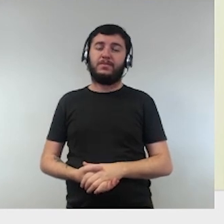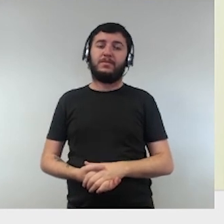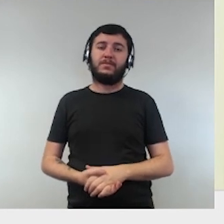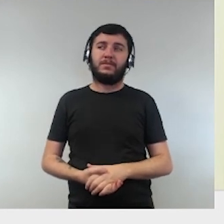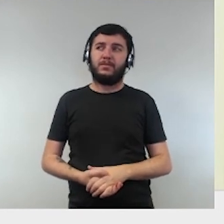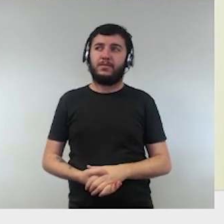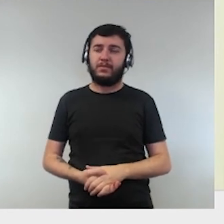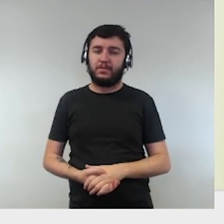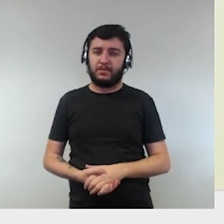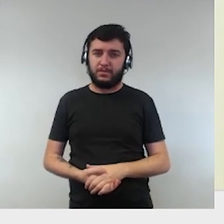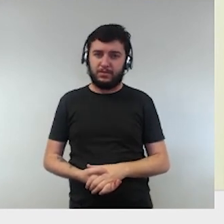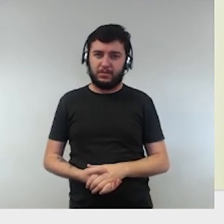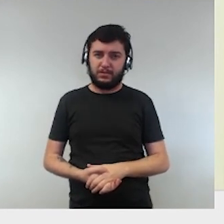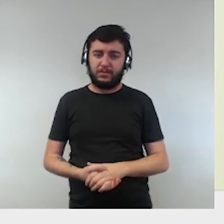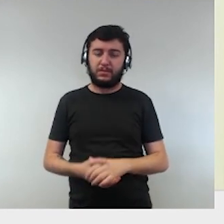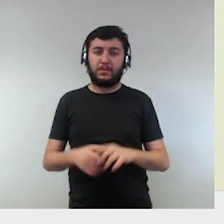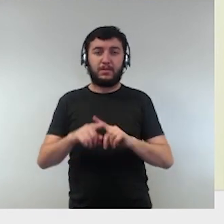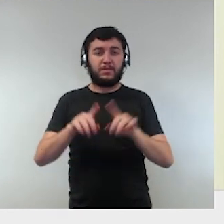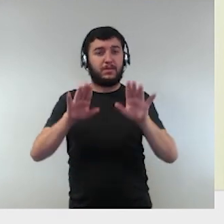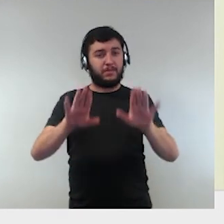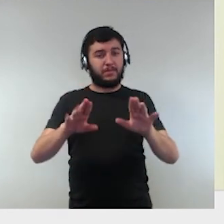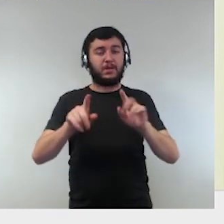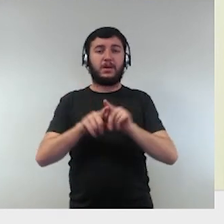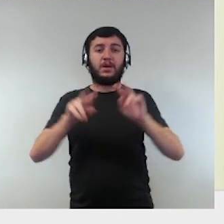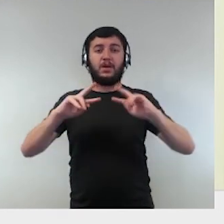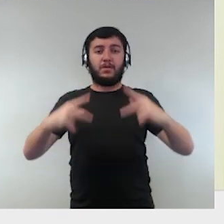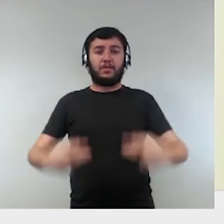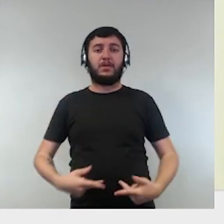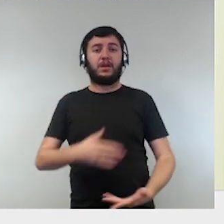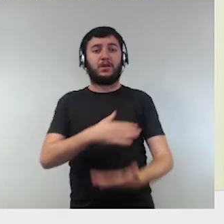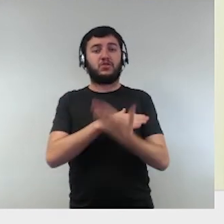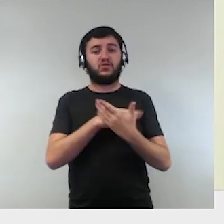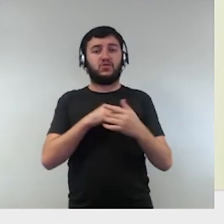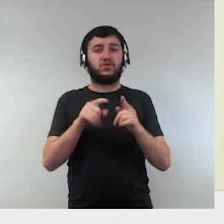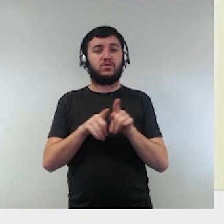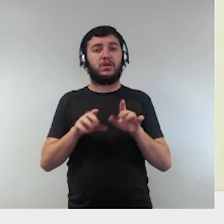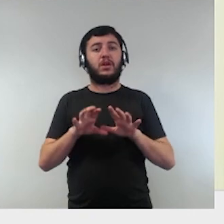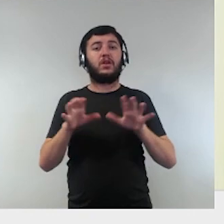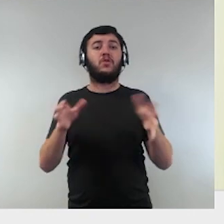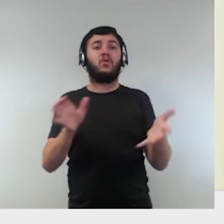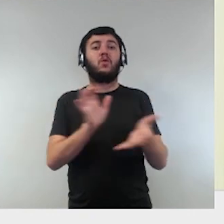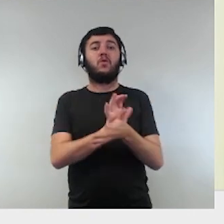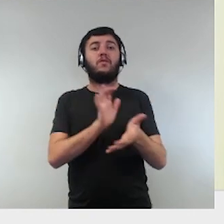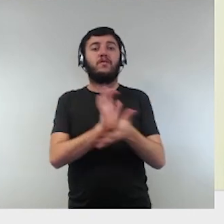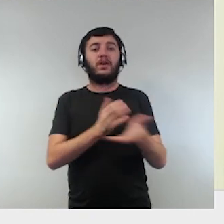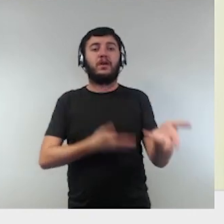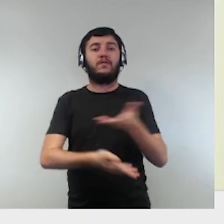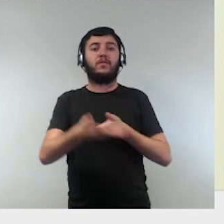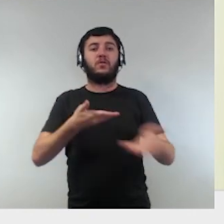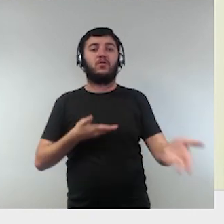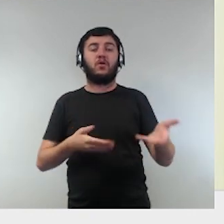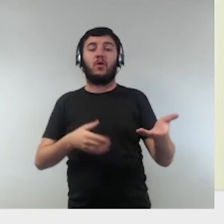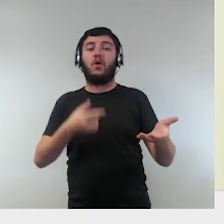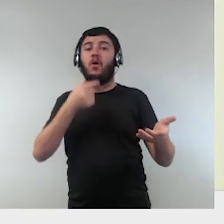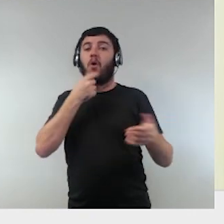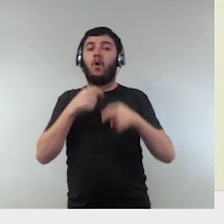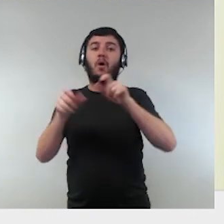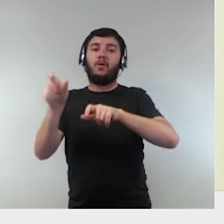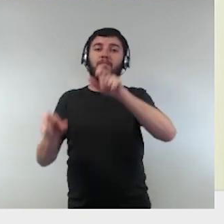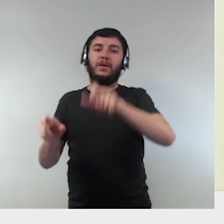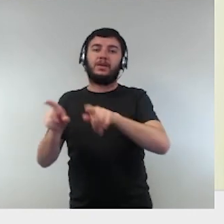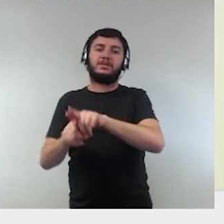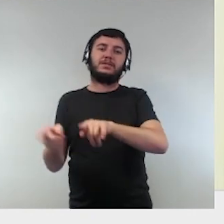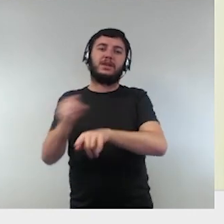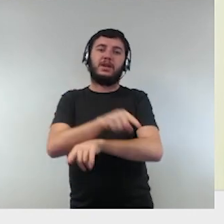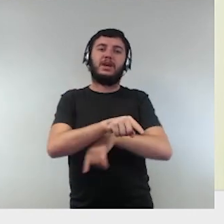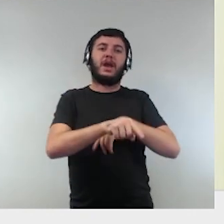triste momento da humanidade nos faça harmônica pautada no equilíbrio entre o convívio dos homens com os animais, respeitando as diferenças de cada um e